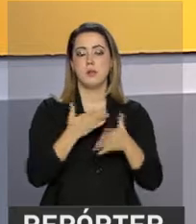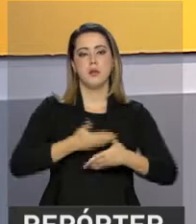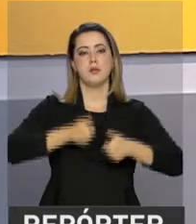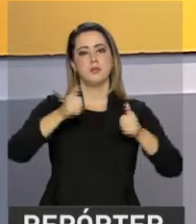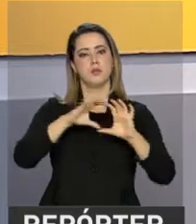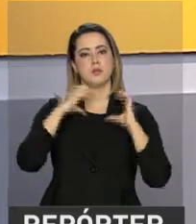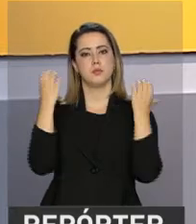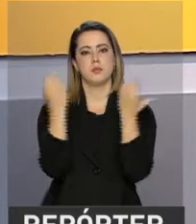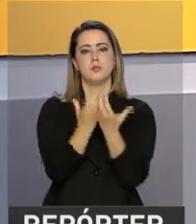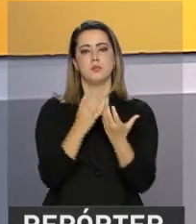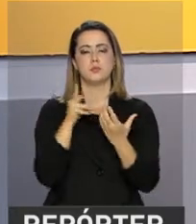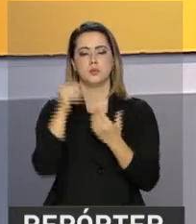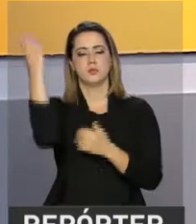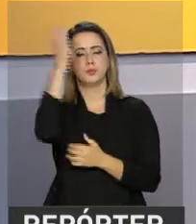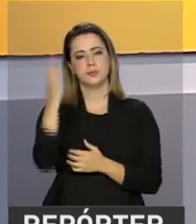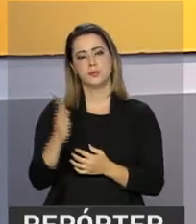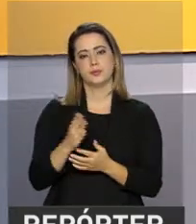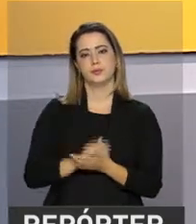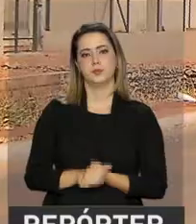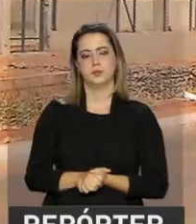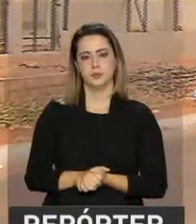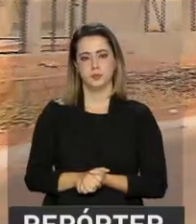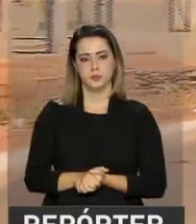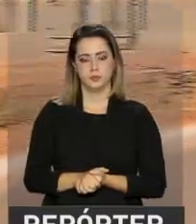para comunidades em todo o Brasil.